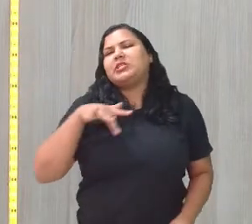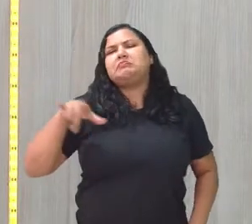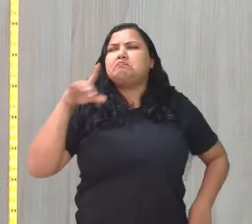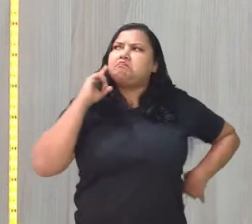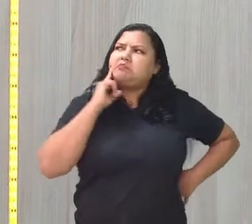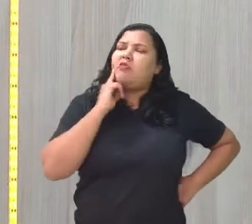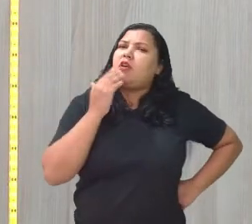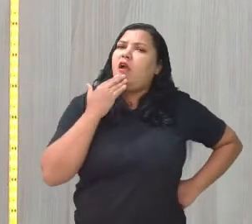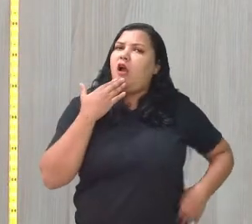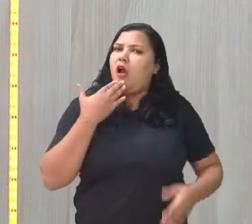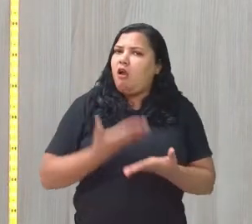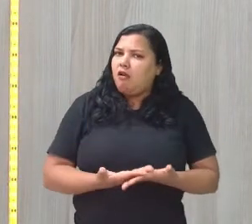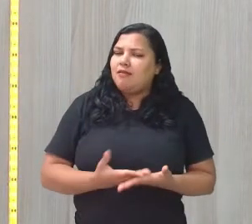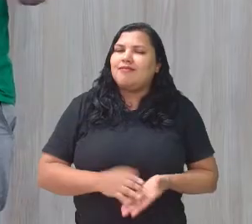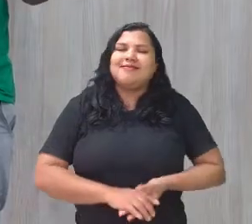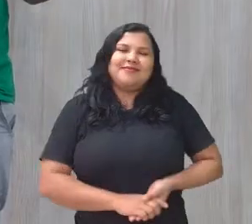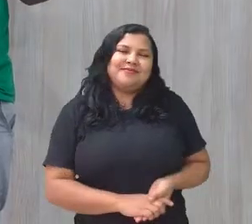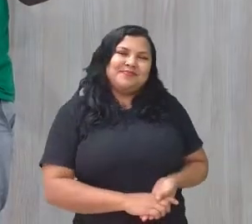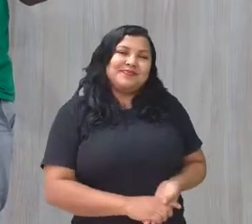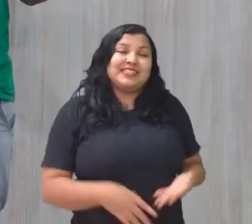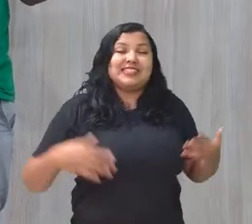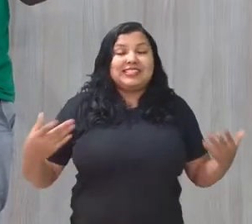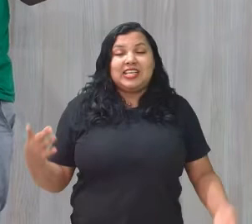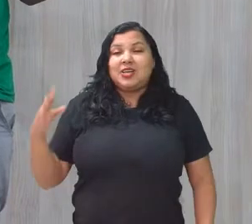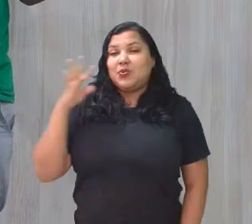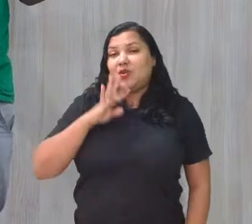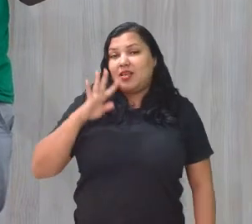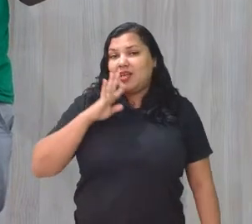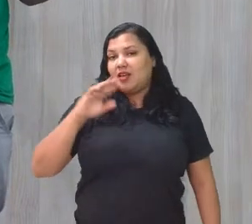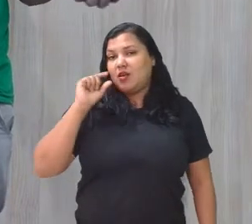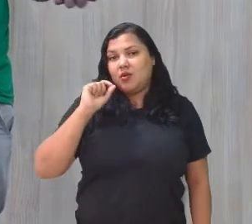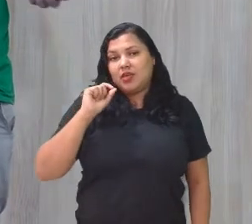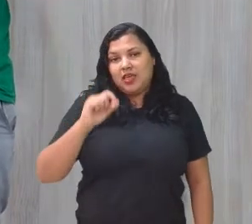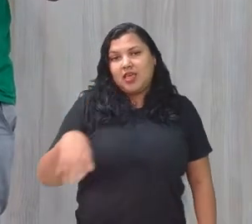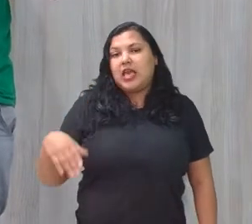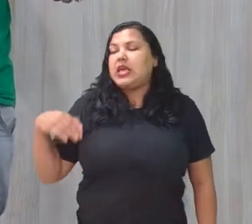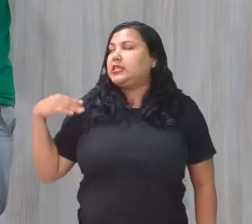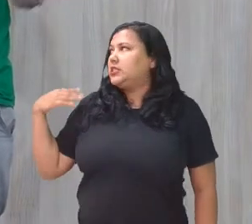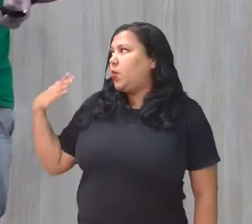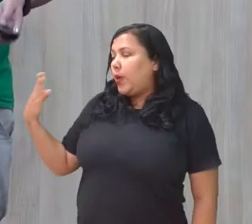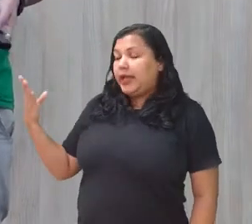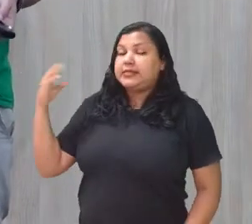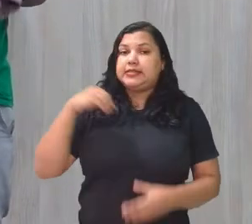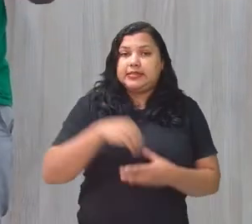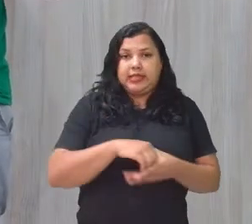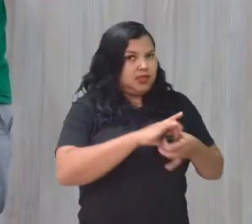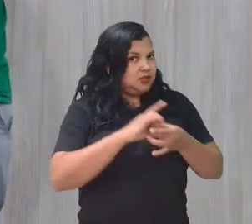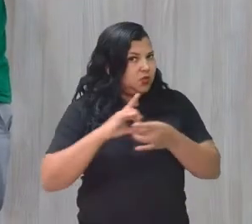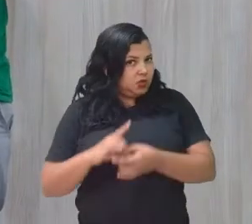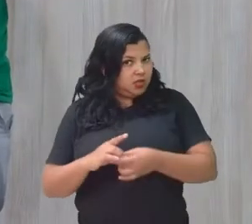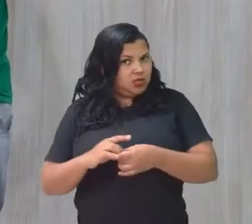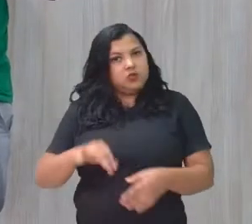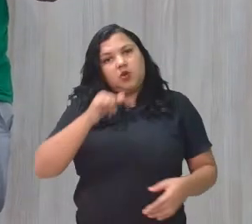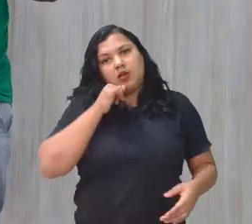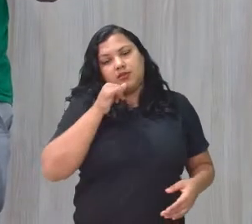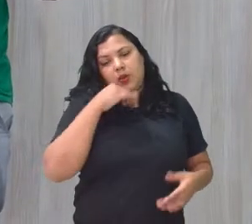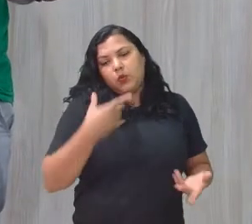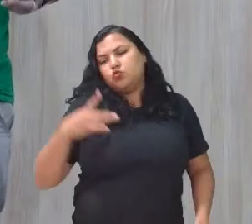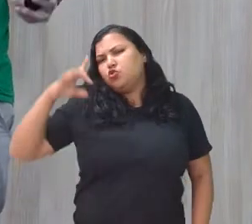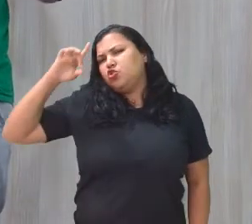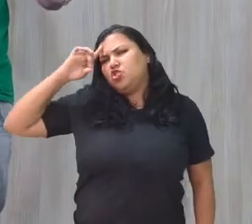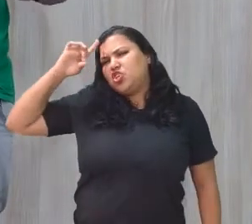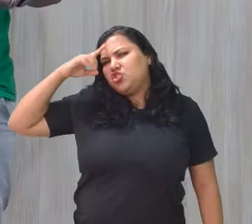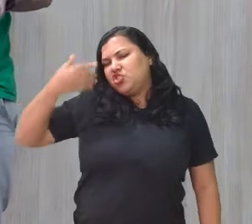impressionada com isso. E o mais legal, Carol, é que essa é a essência da matemática, né? Ou seja, ela sai do mundo